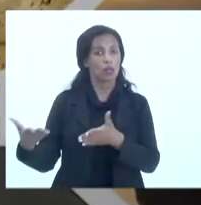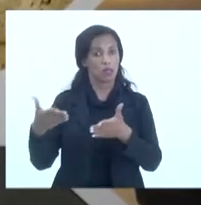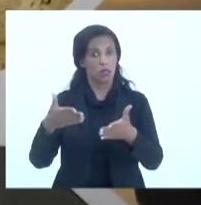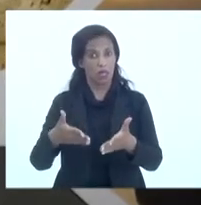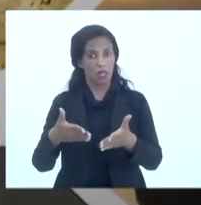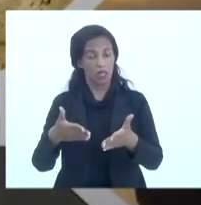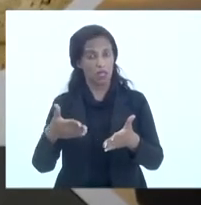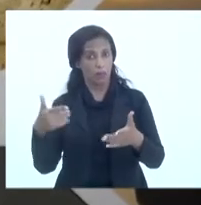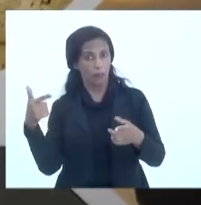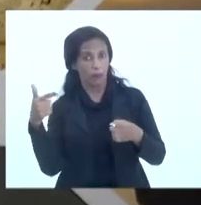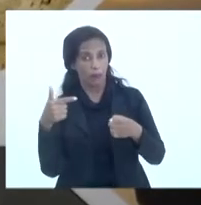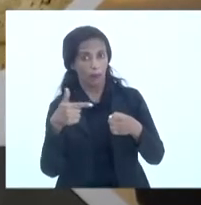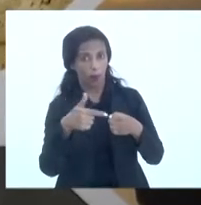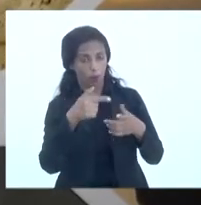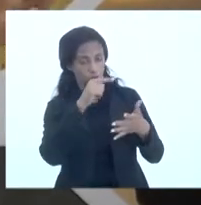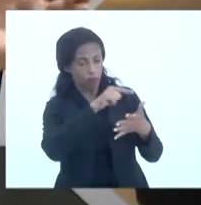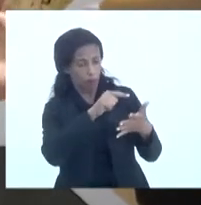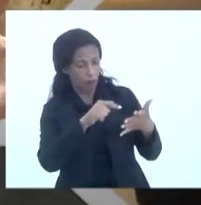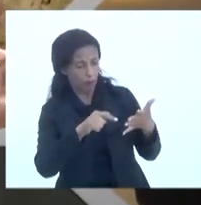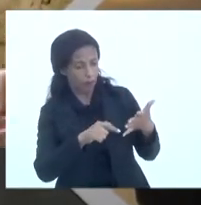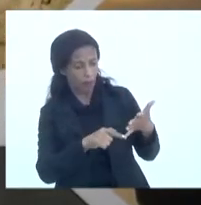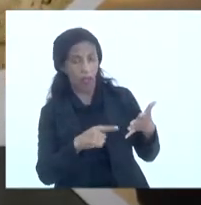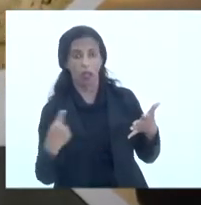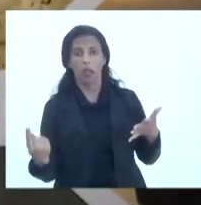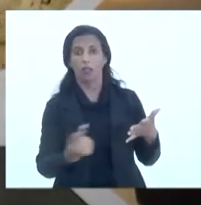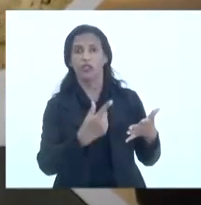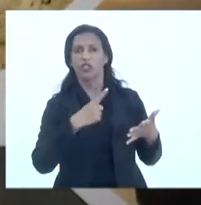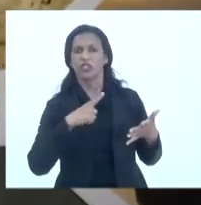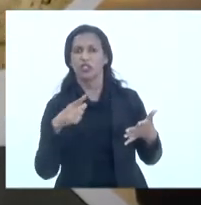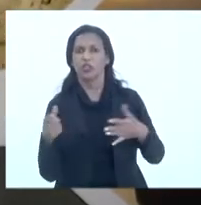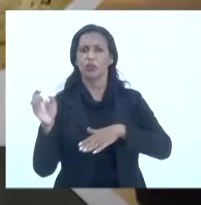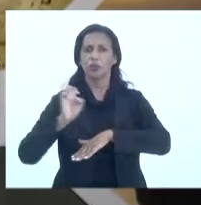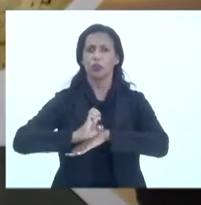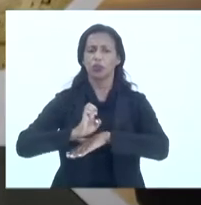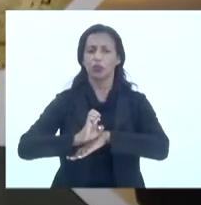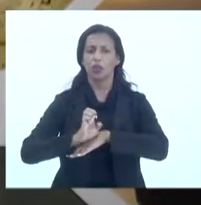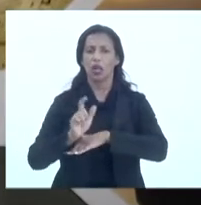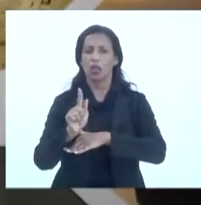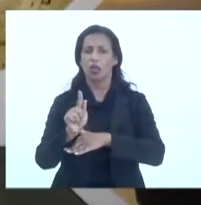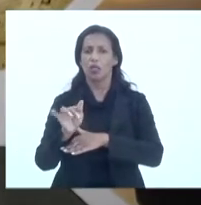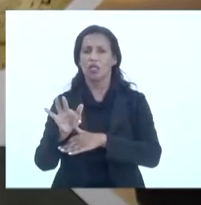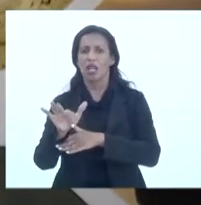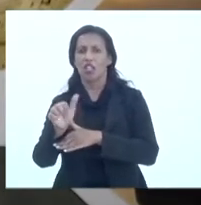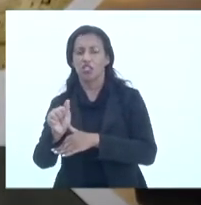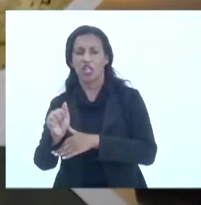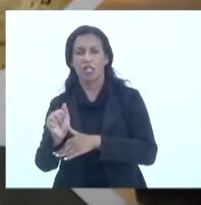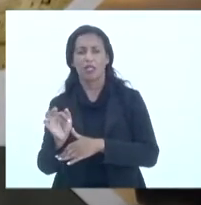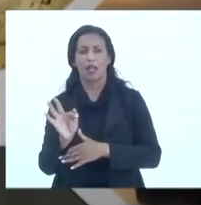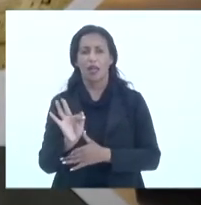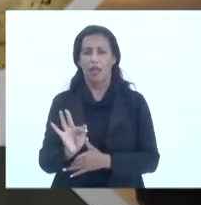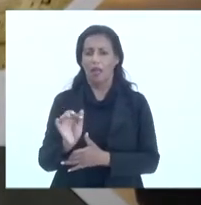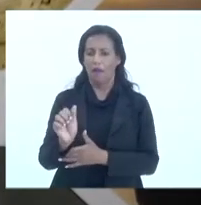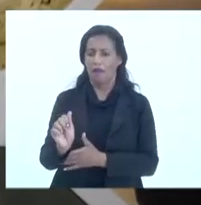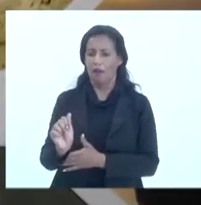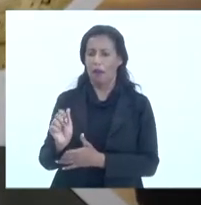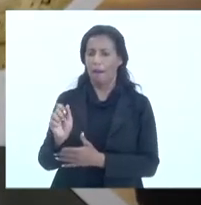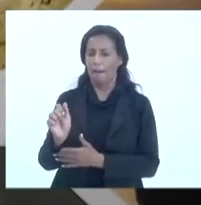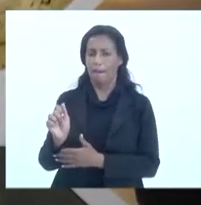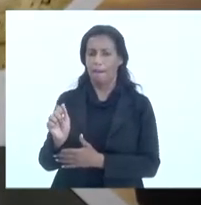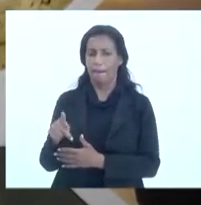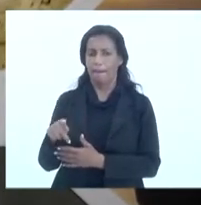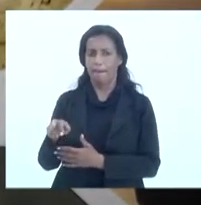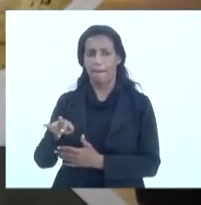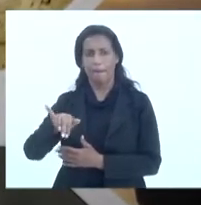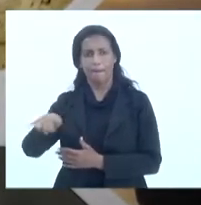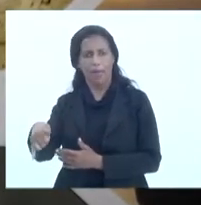Nesse ponto, a gente tem no Estado, né, a nossa agência de fomento, a FAPERJ, a gente tem CNPq, e é muito